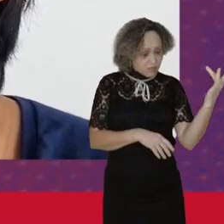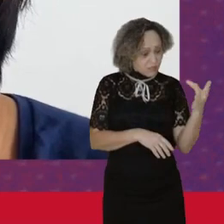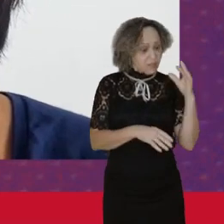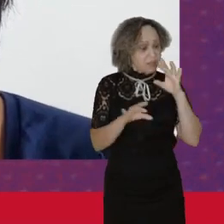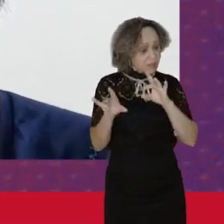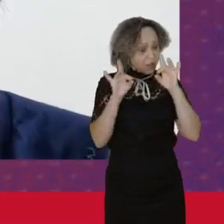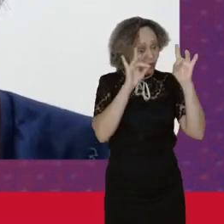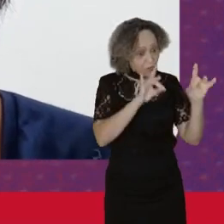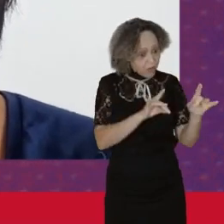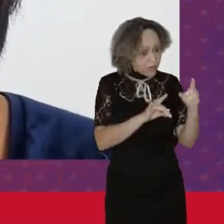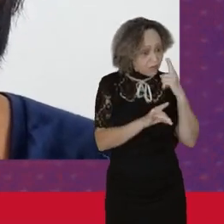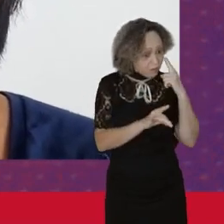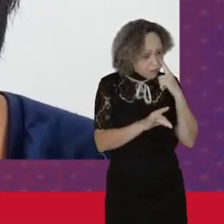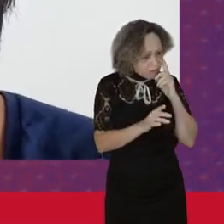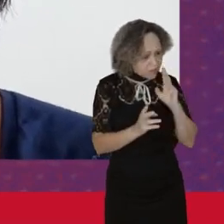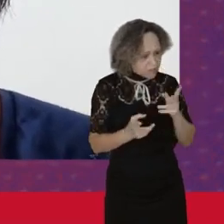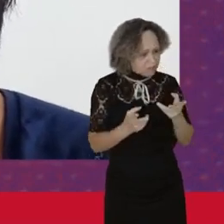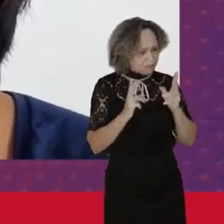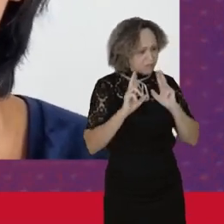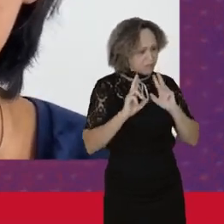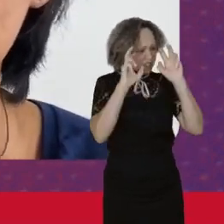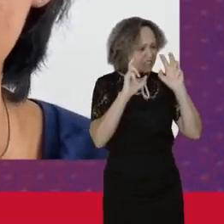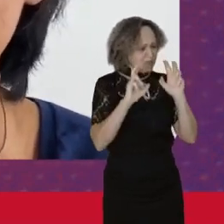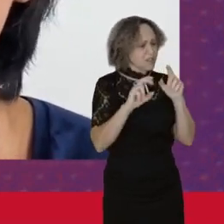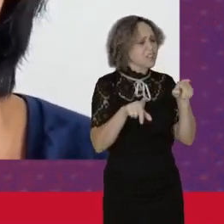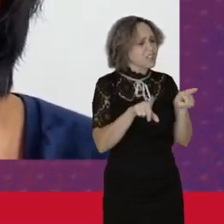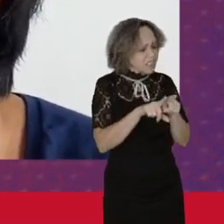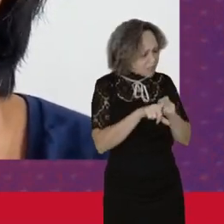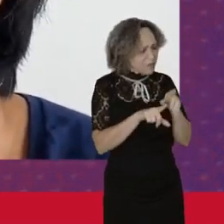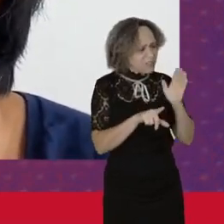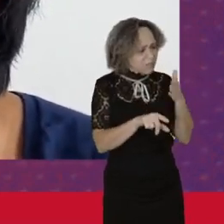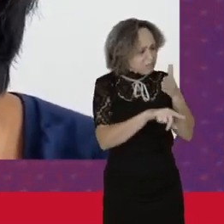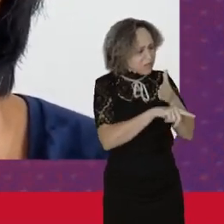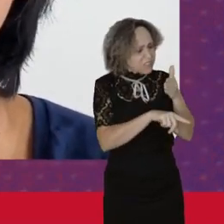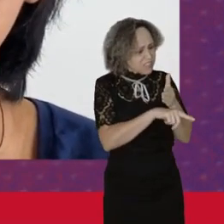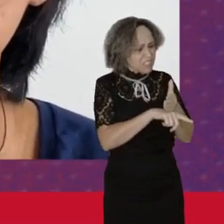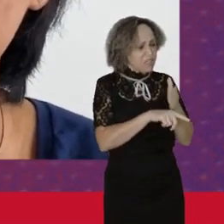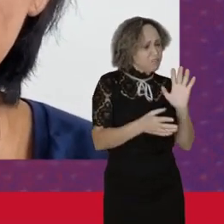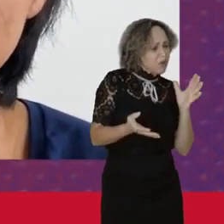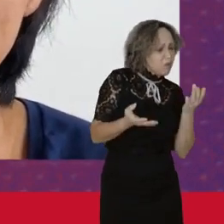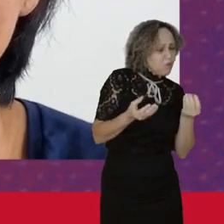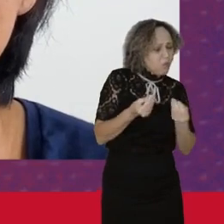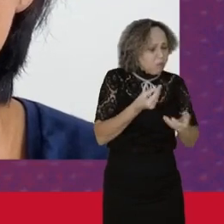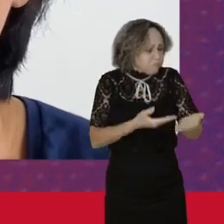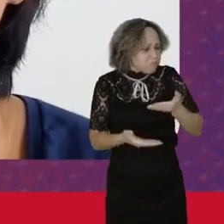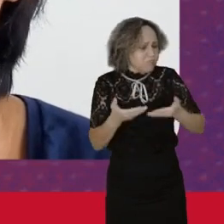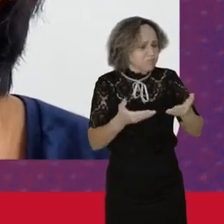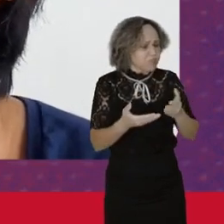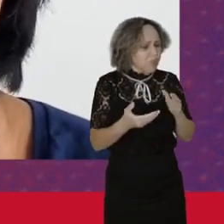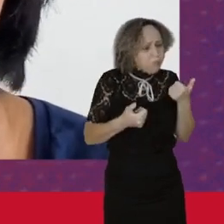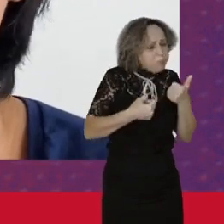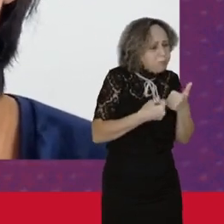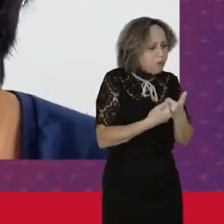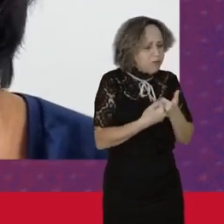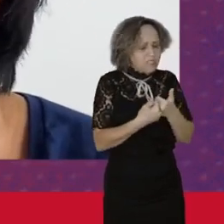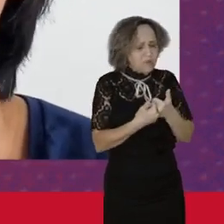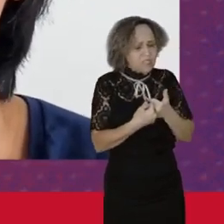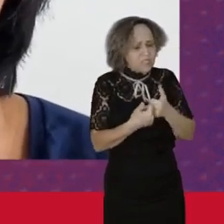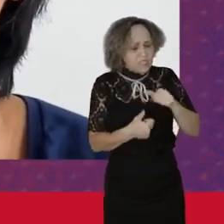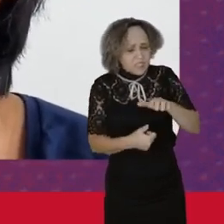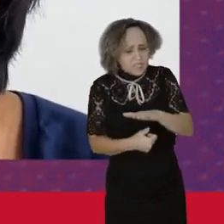como participantes de um deles ou de articuladoras de um deles, ou até mesmo muito próximas, né, e